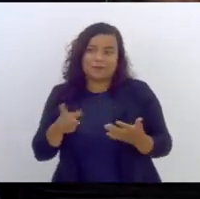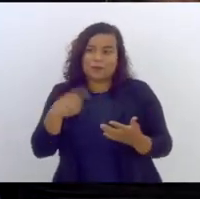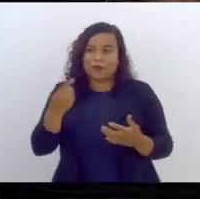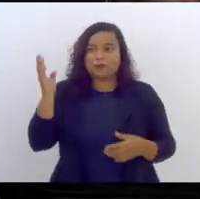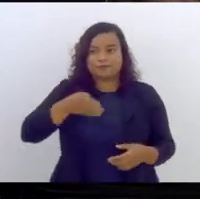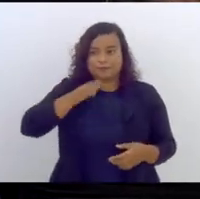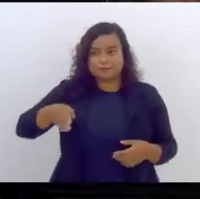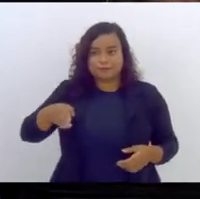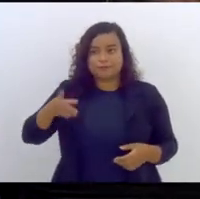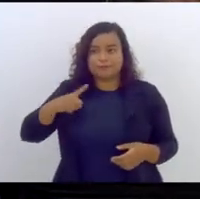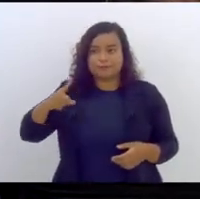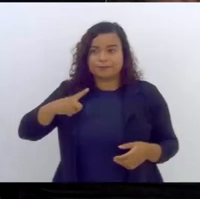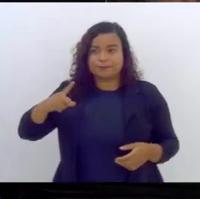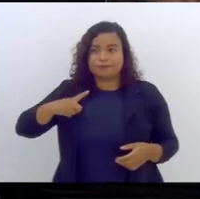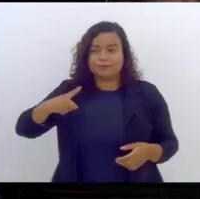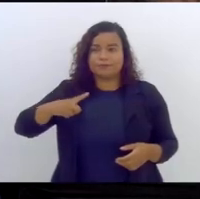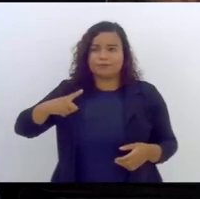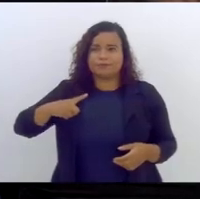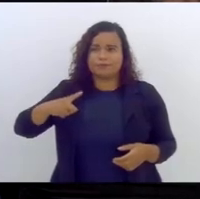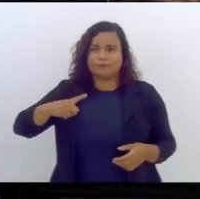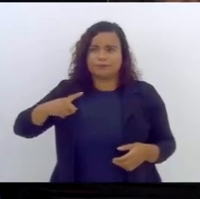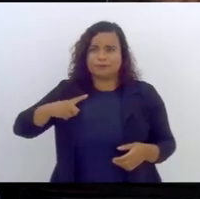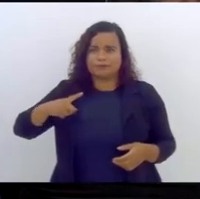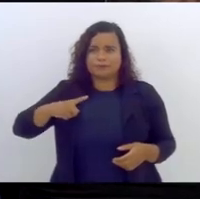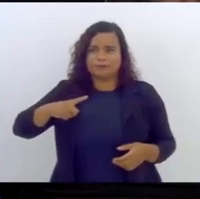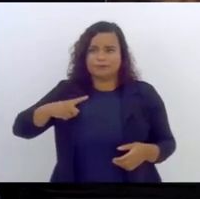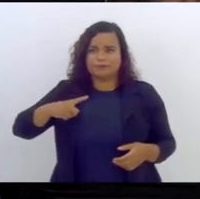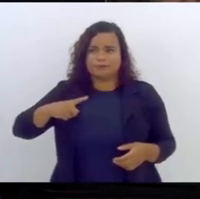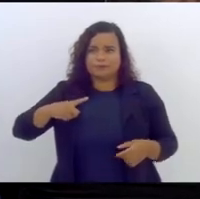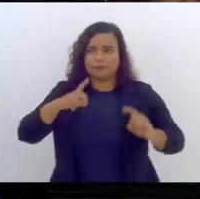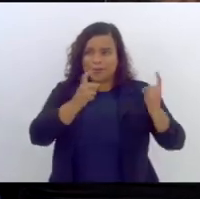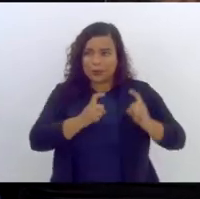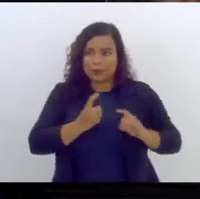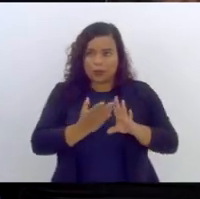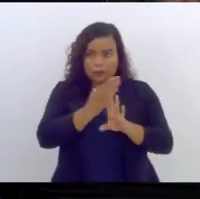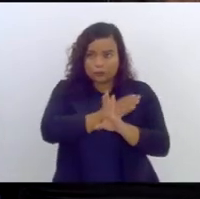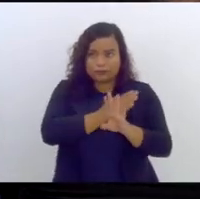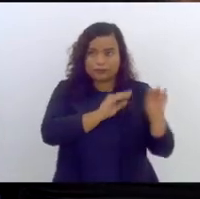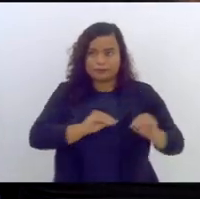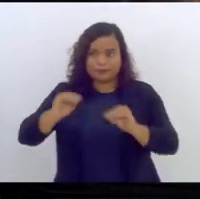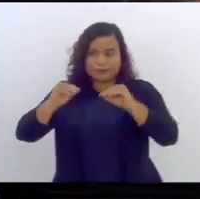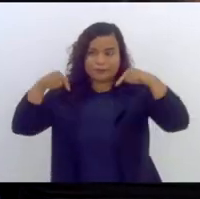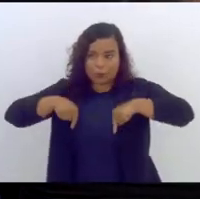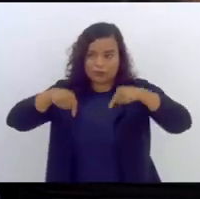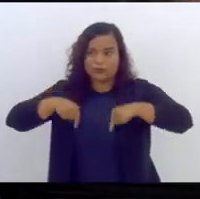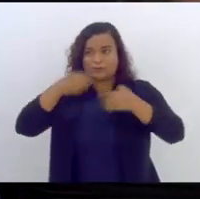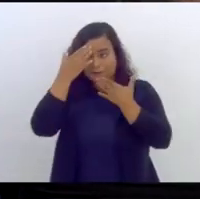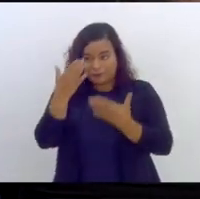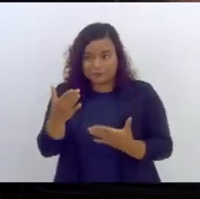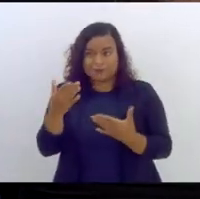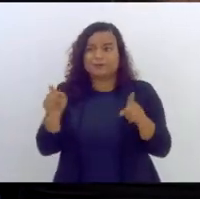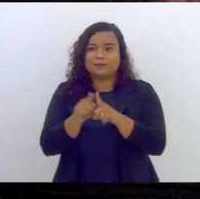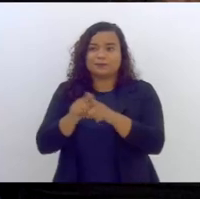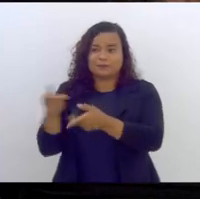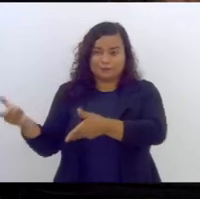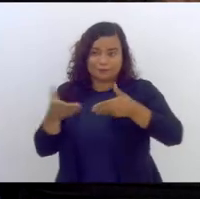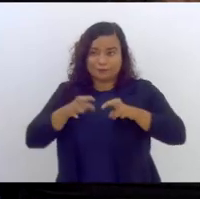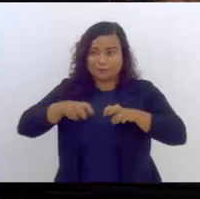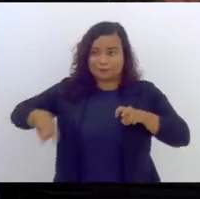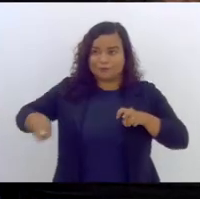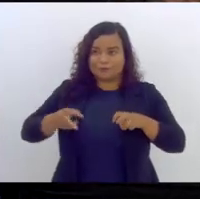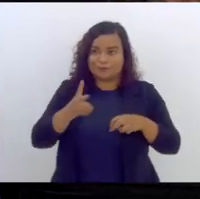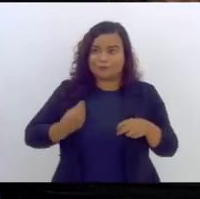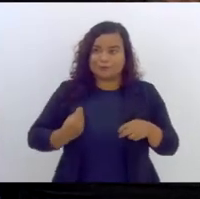cancelasse a nossa reunião passada agradecer e convidar para comprar uma mesa sempre